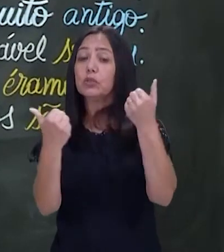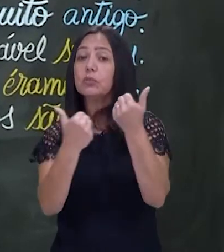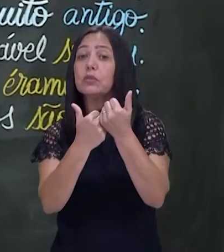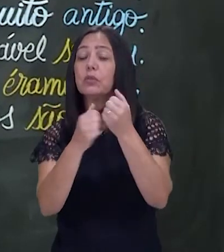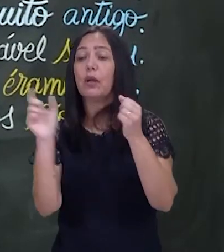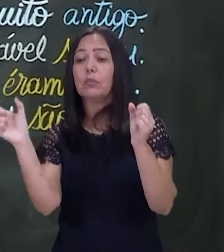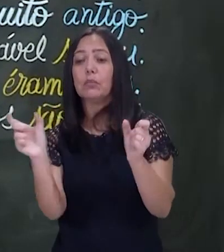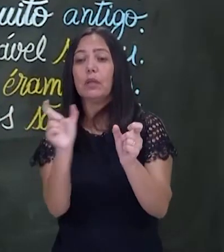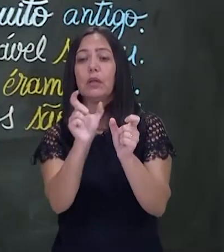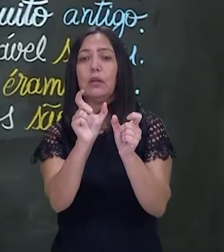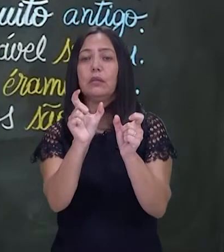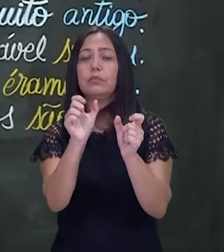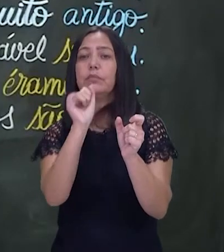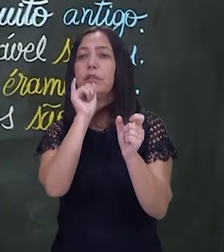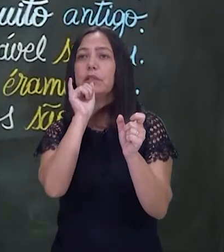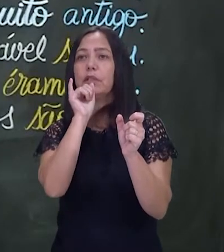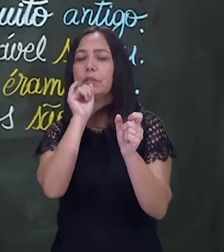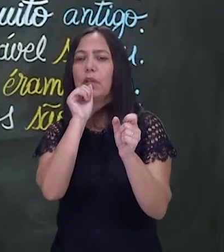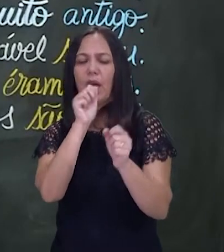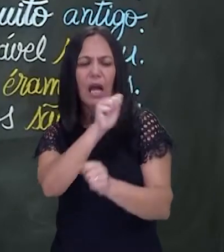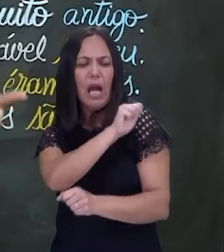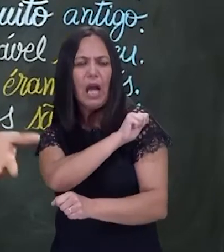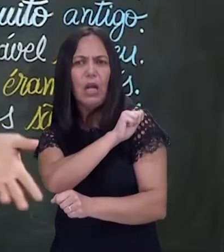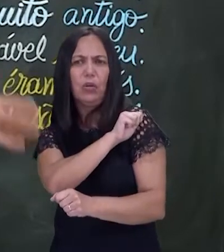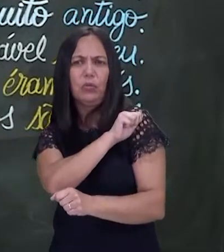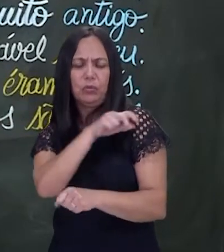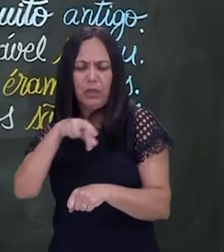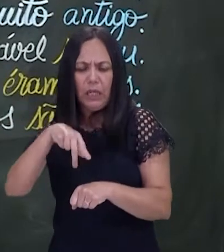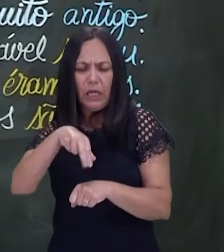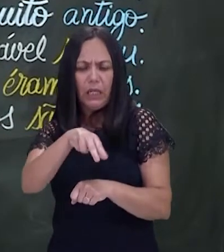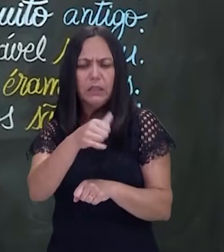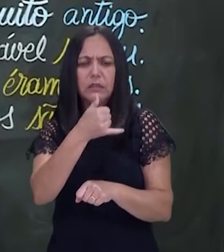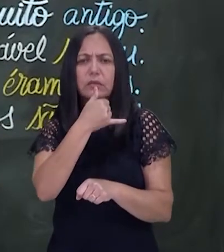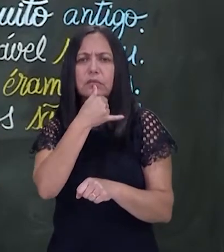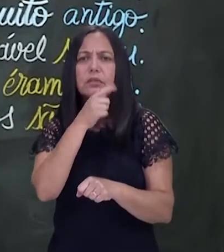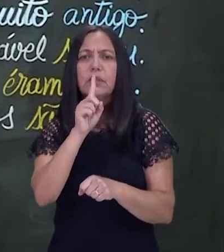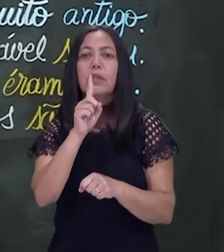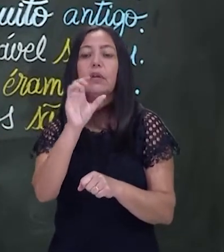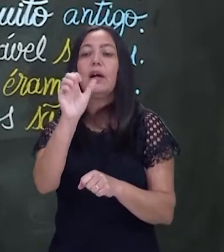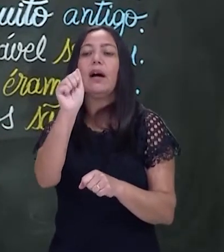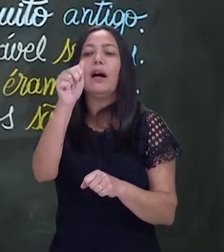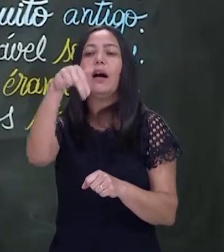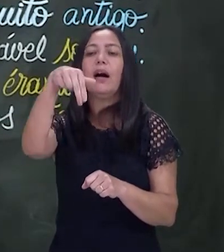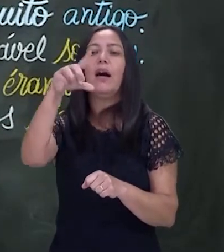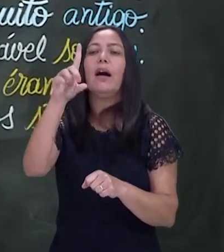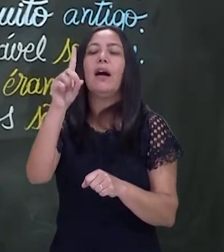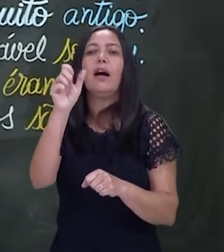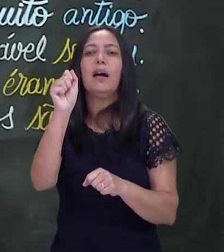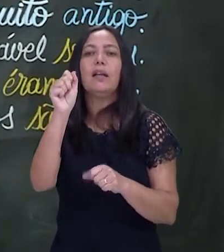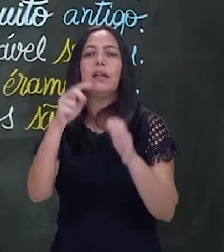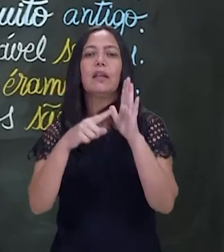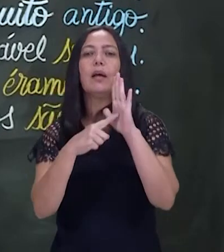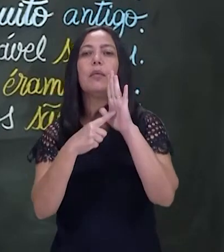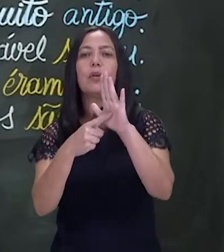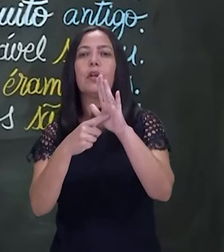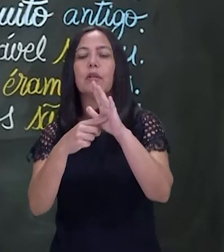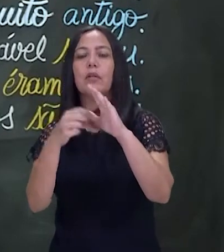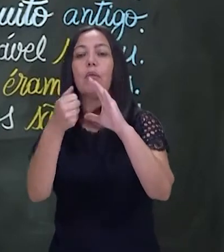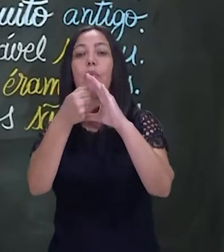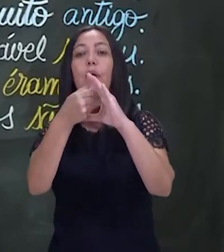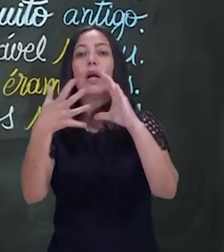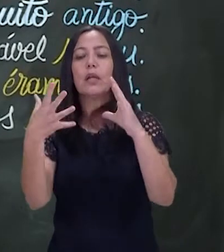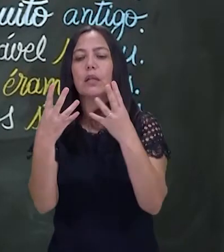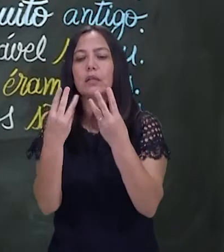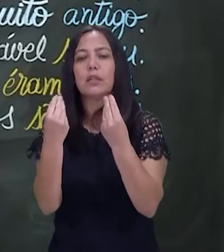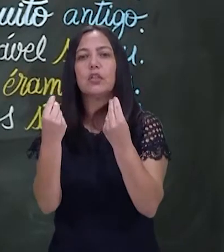anda triste. Não é que ela está andando, executando uma ação de forma triste, não. É um estado. Eu estou falando de uma característica